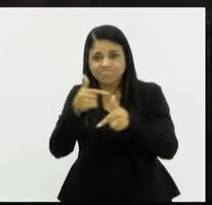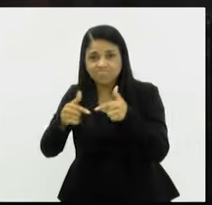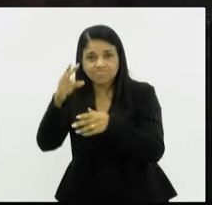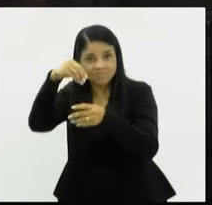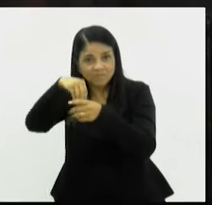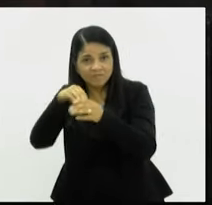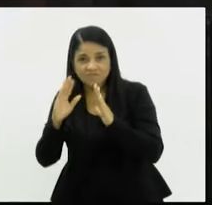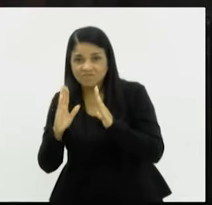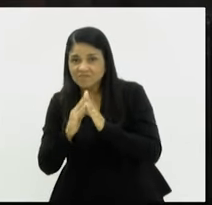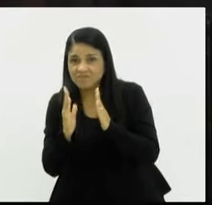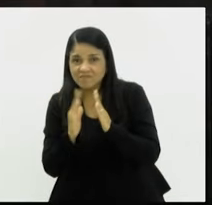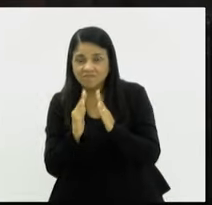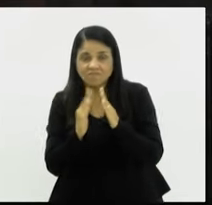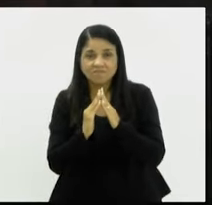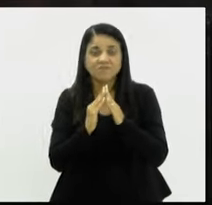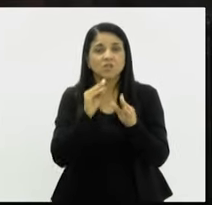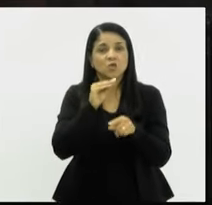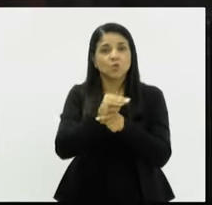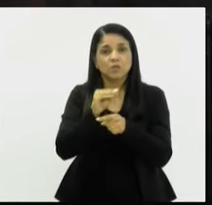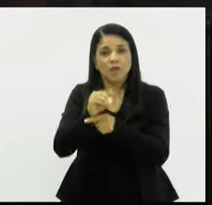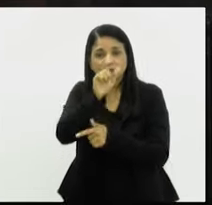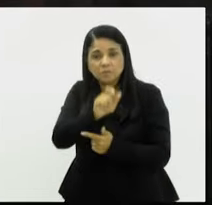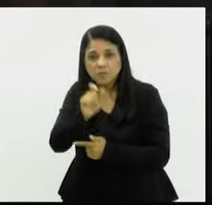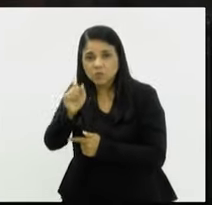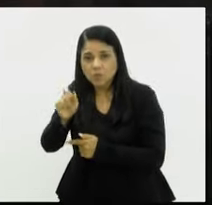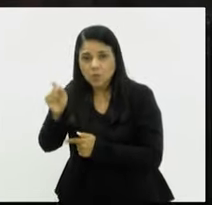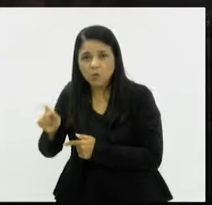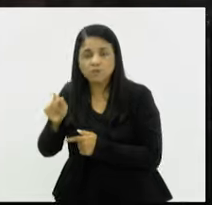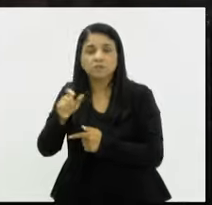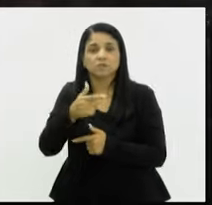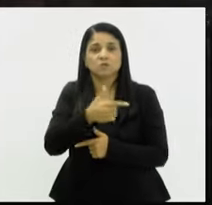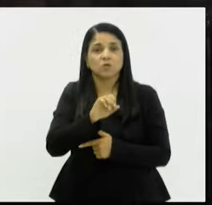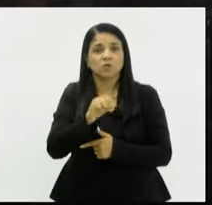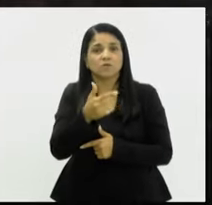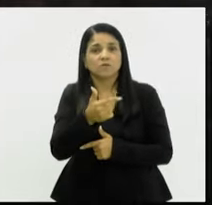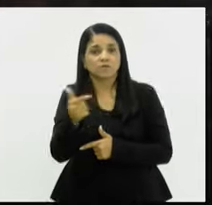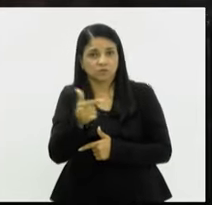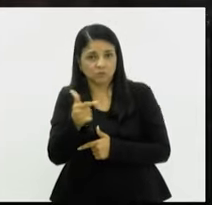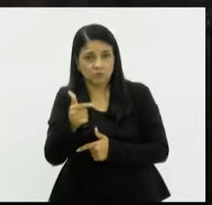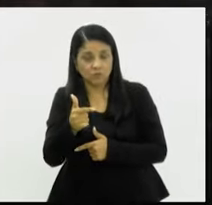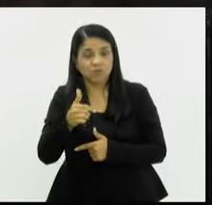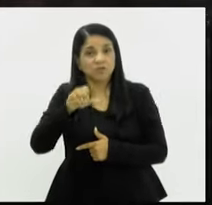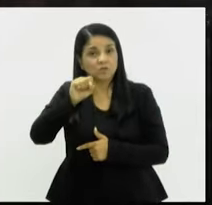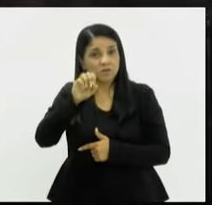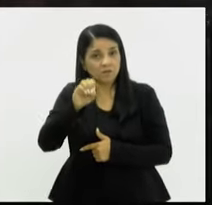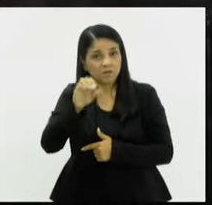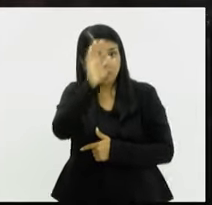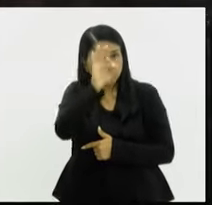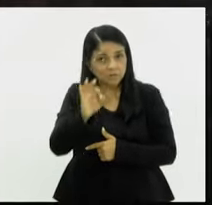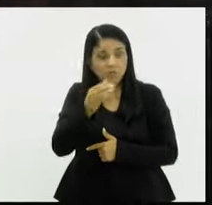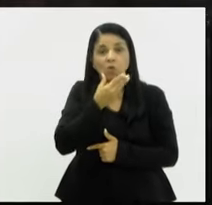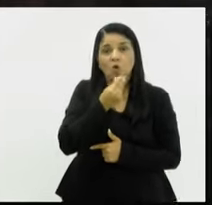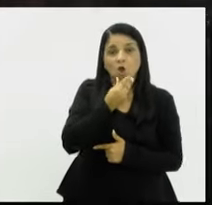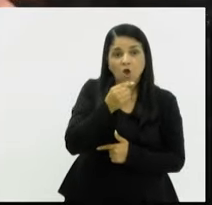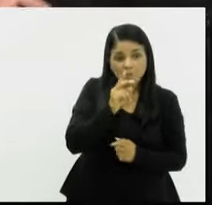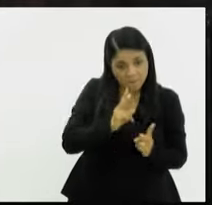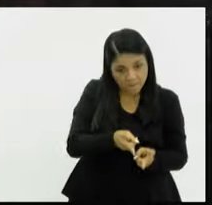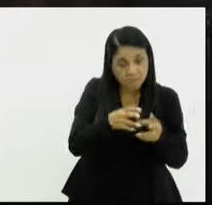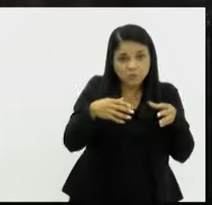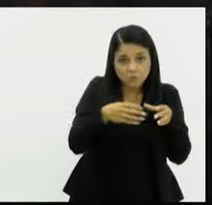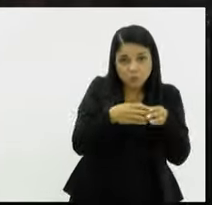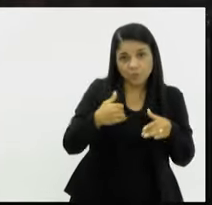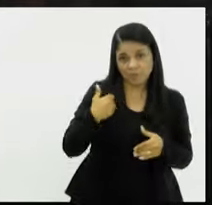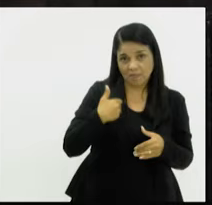realizavam afazeres domésticos e cuidados de pessoas em 2022, enquanto 80% dos homens do mesmo grupo